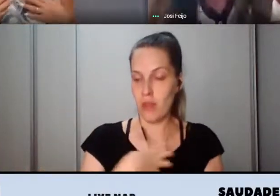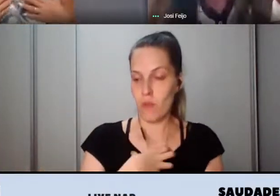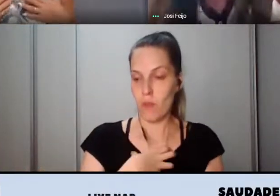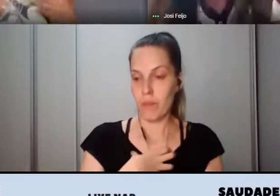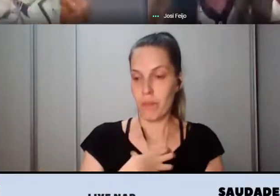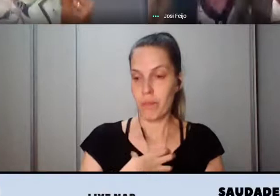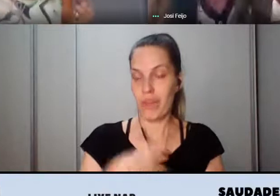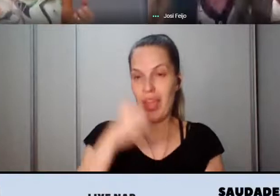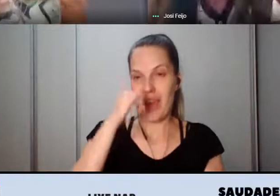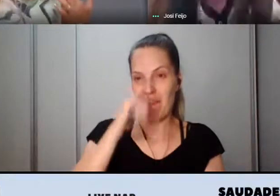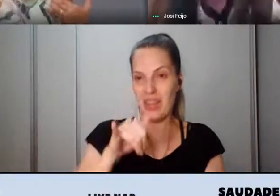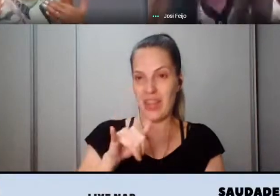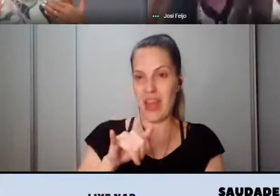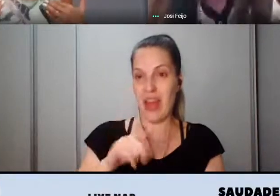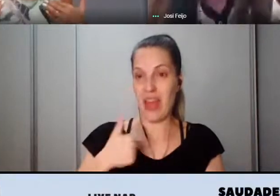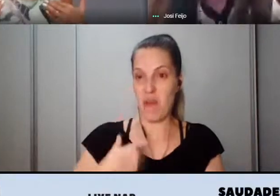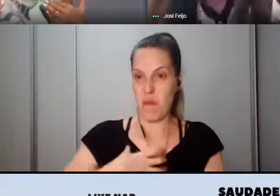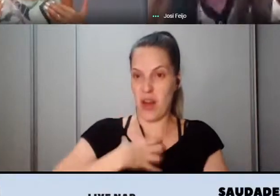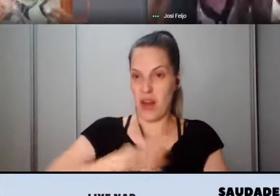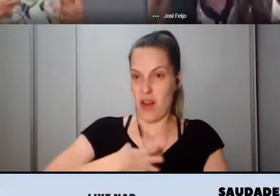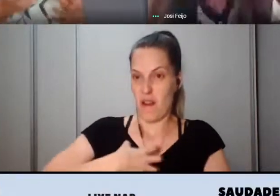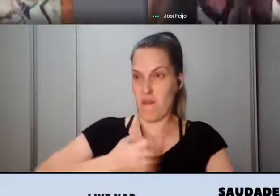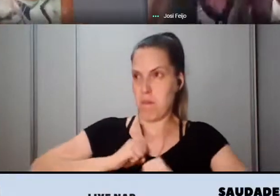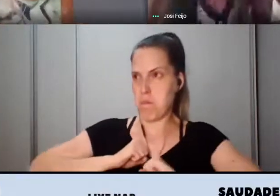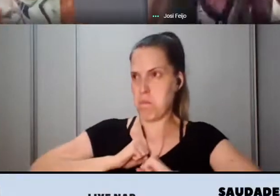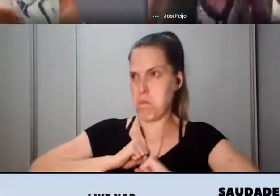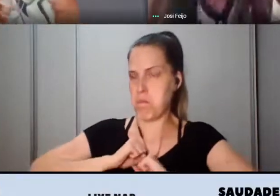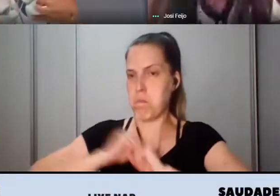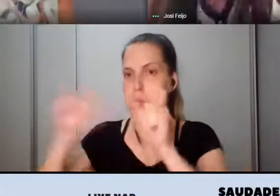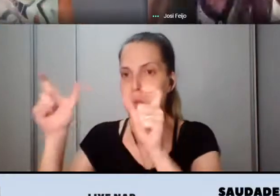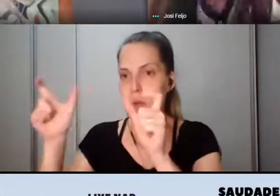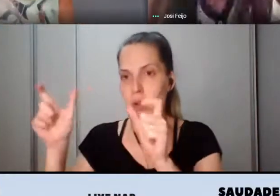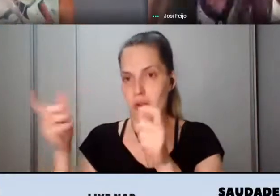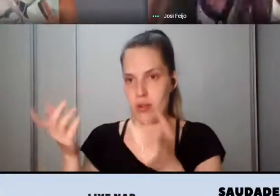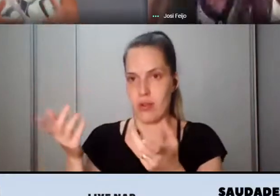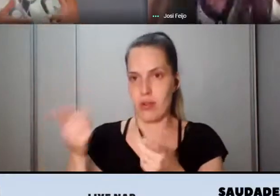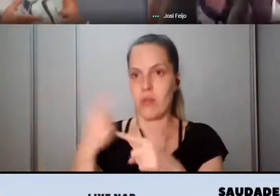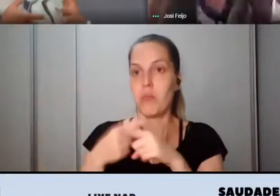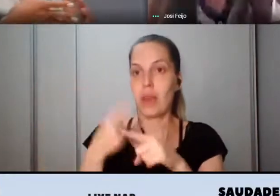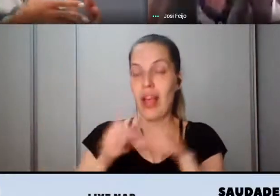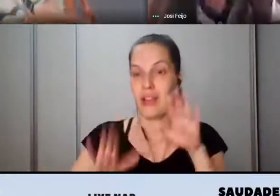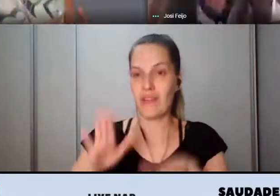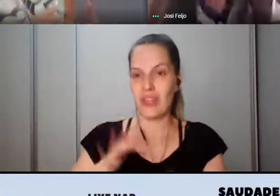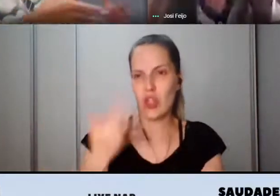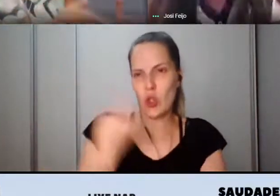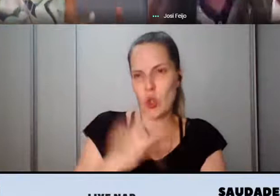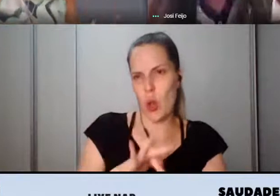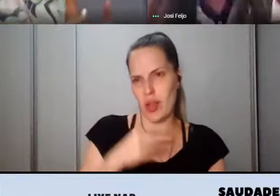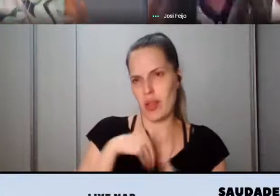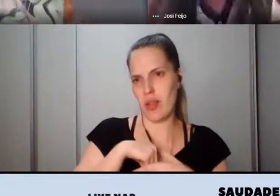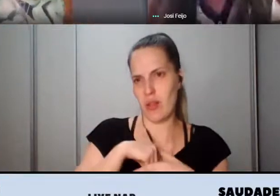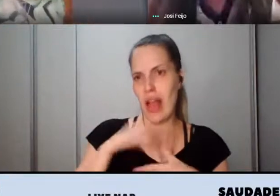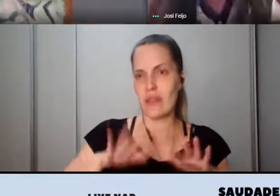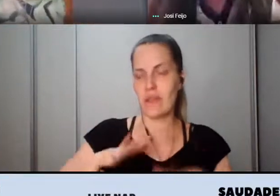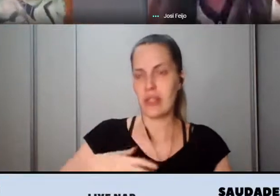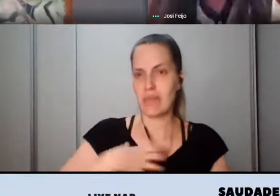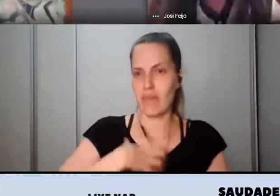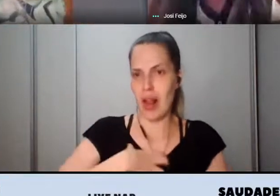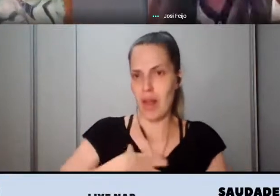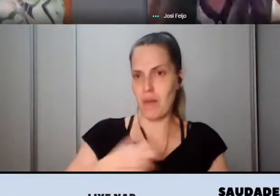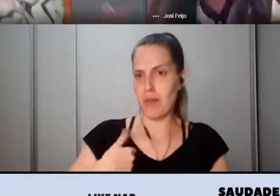e nos machucando, porque isso também machuca, né? O que acontece quando a gente fica braba e acaba depositando a nossa raiva em quem não tem